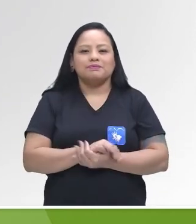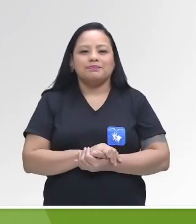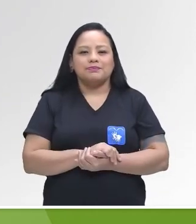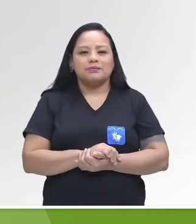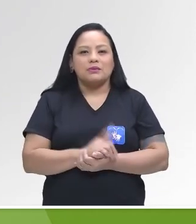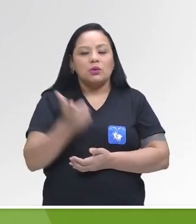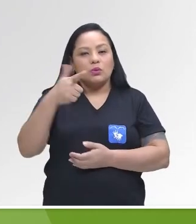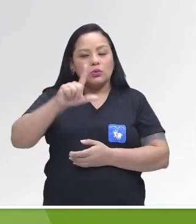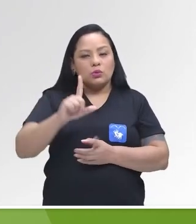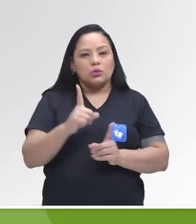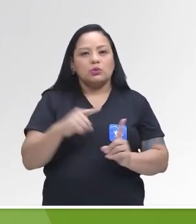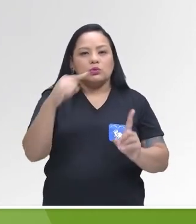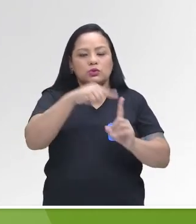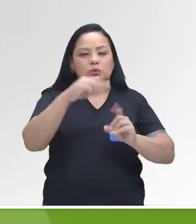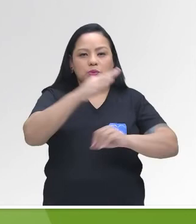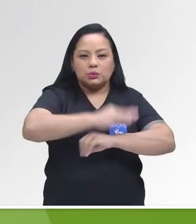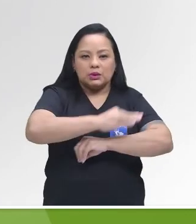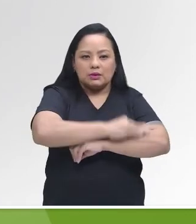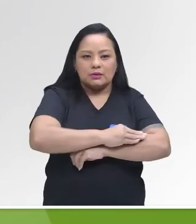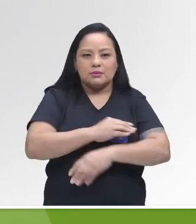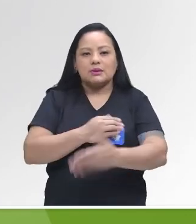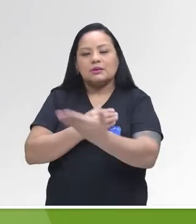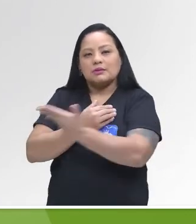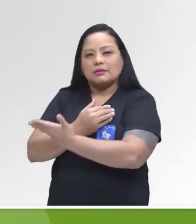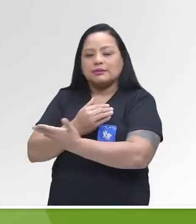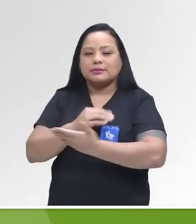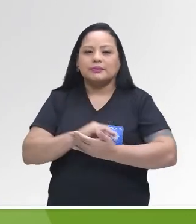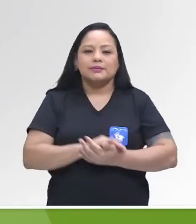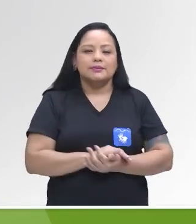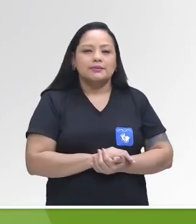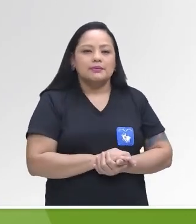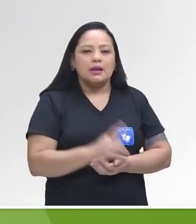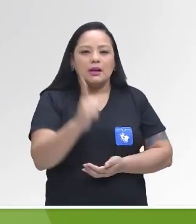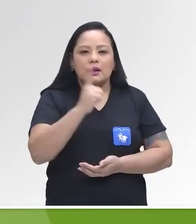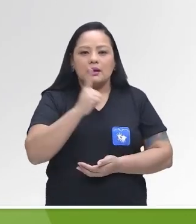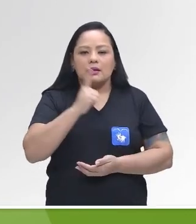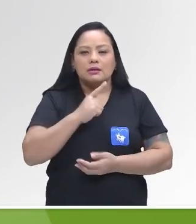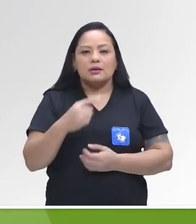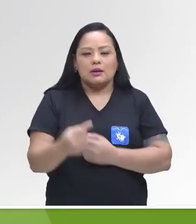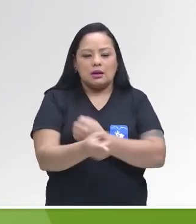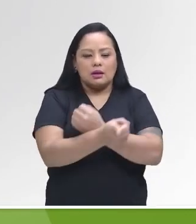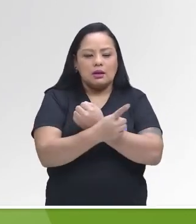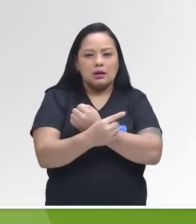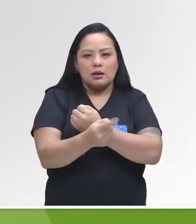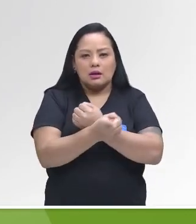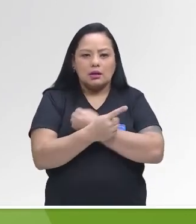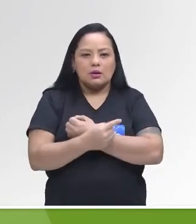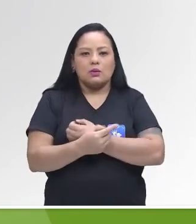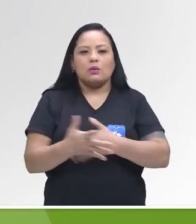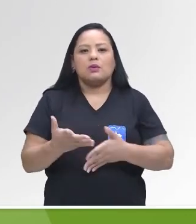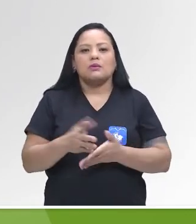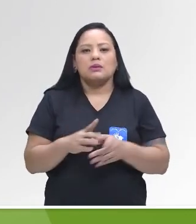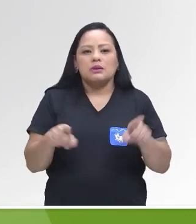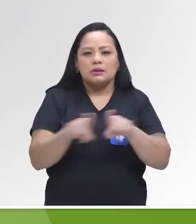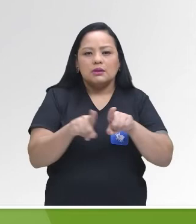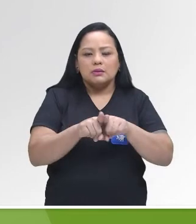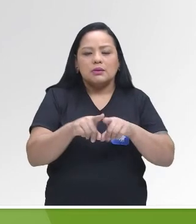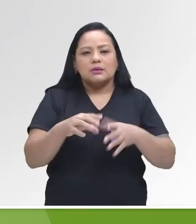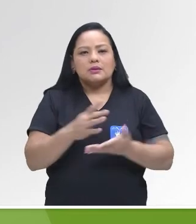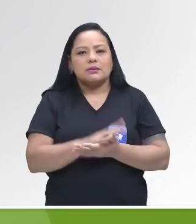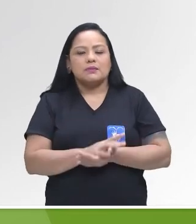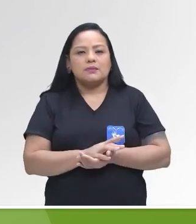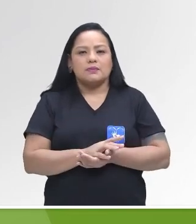Os outros anfíbios, que são as salamandras, possuem cauda, né? E os seus membros são